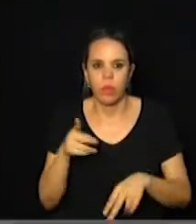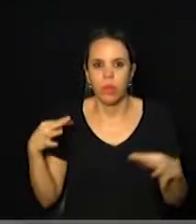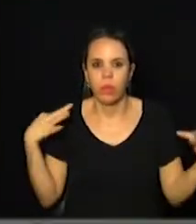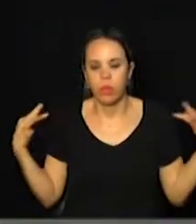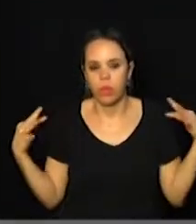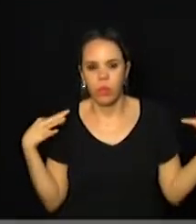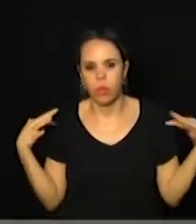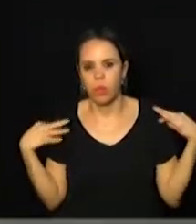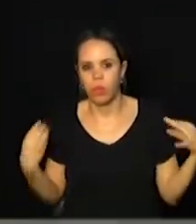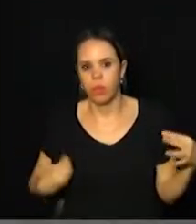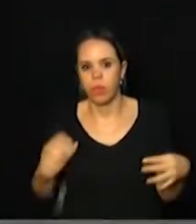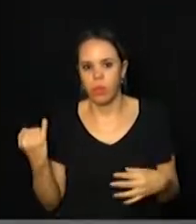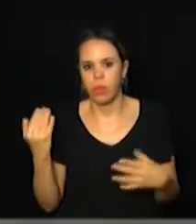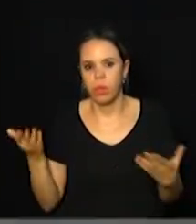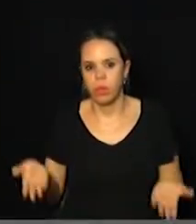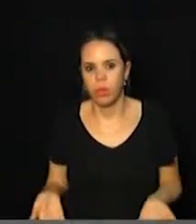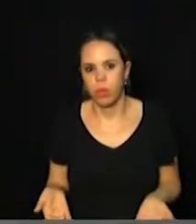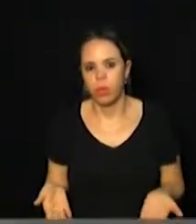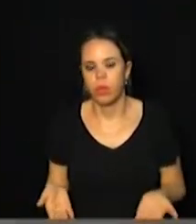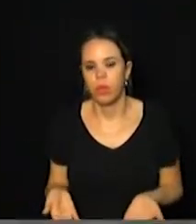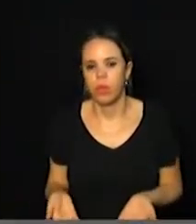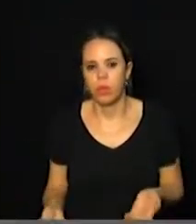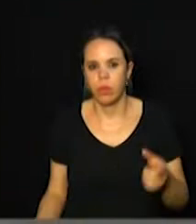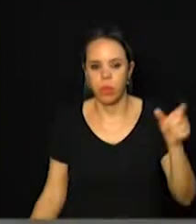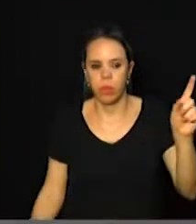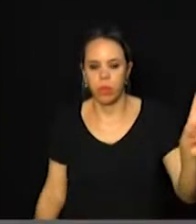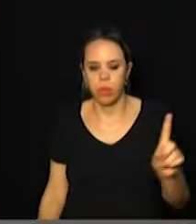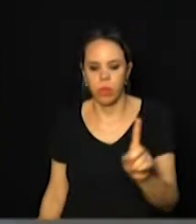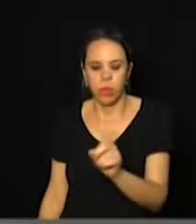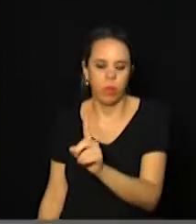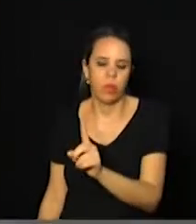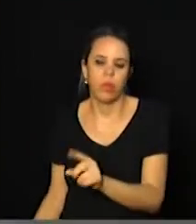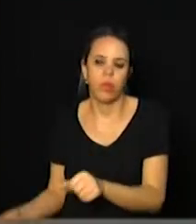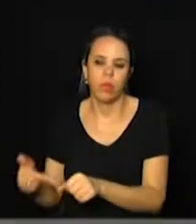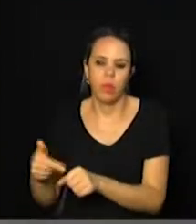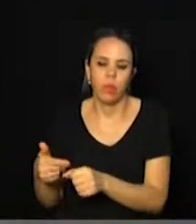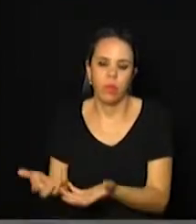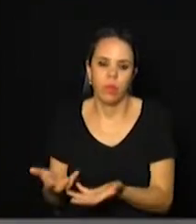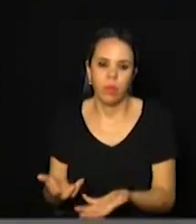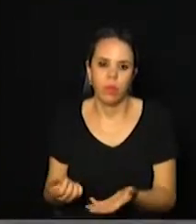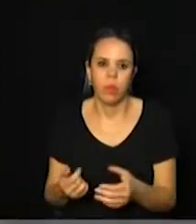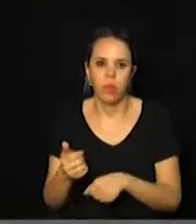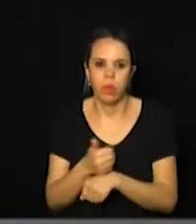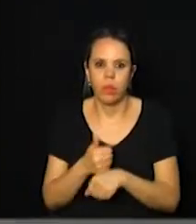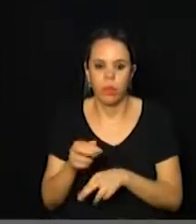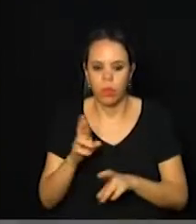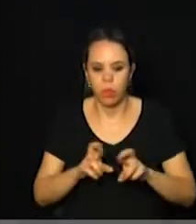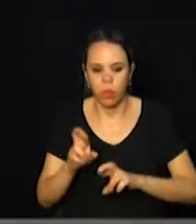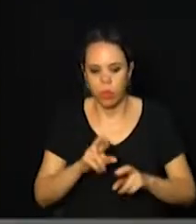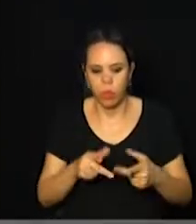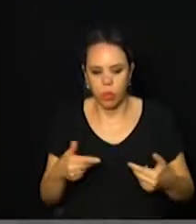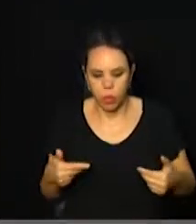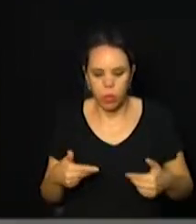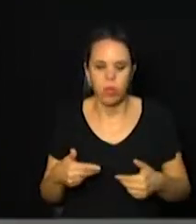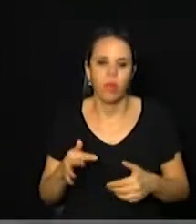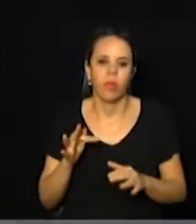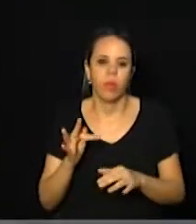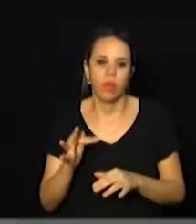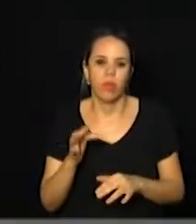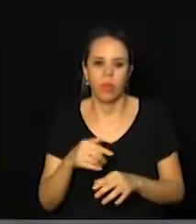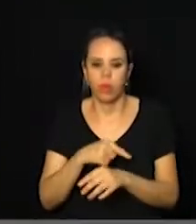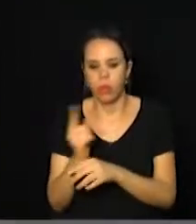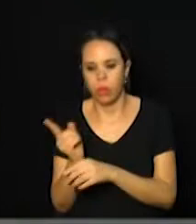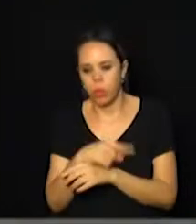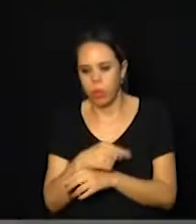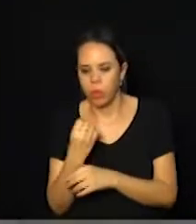os turistas então nós somos importantes quando o usuário para o carro para abastecer o frentista Verifique o fluido de freio essa paleta